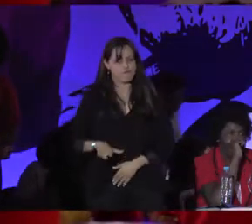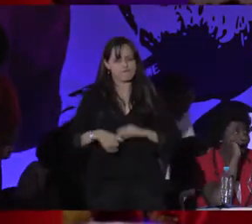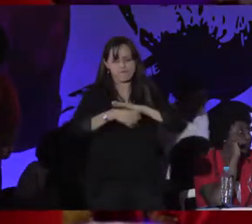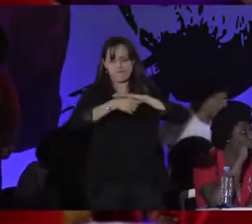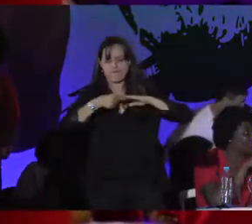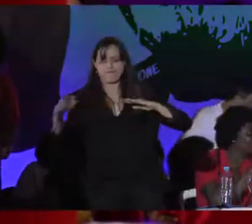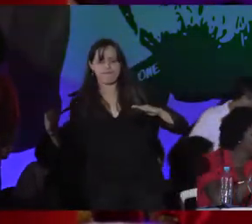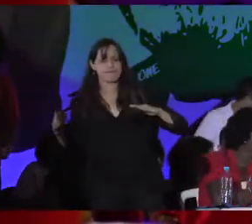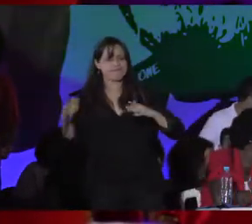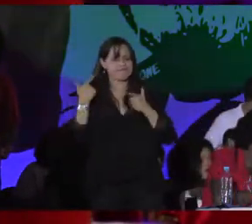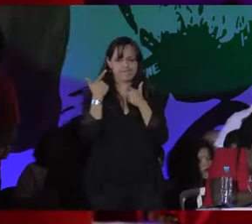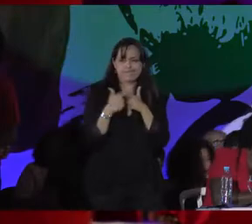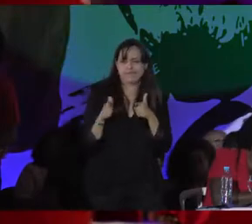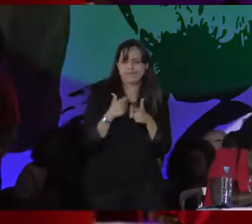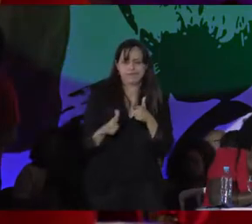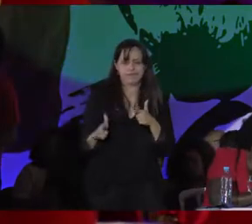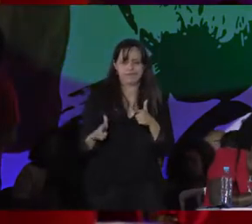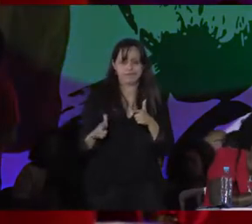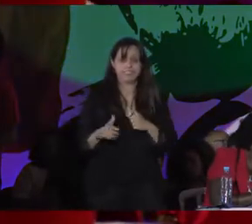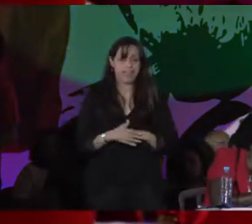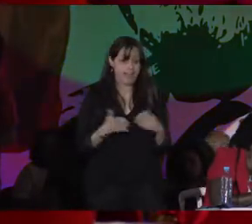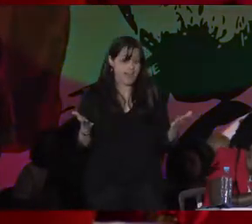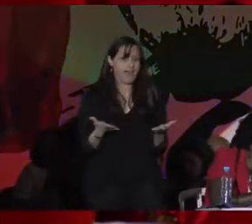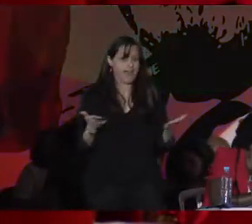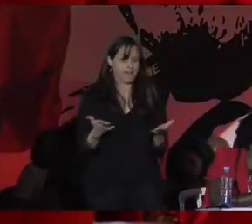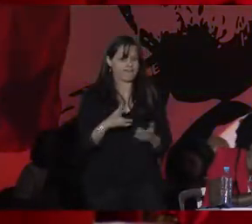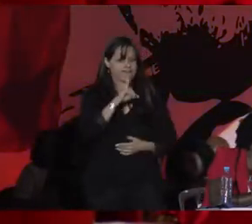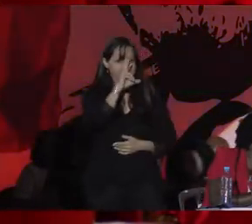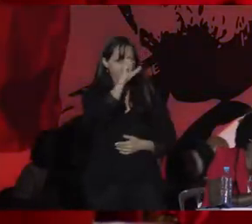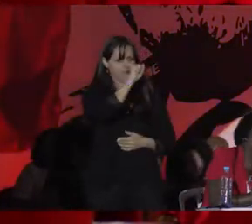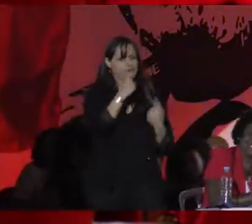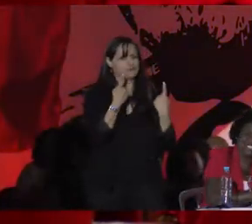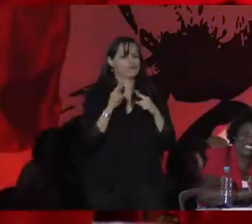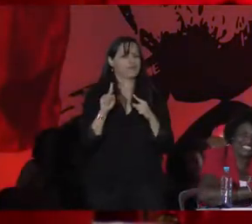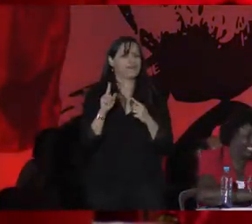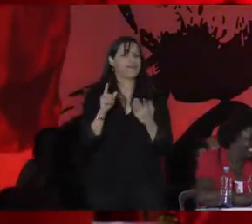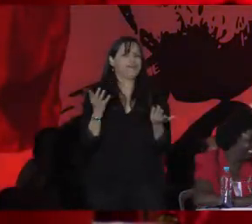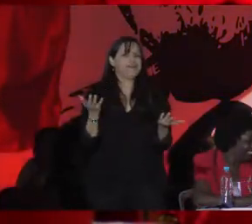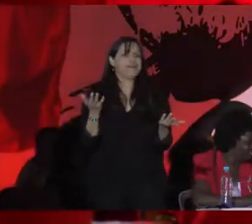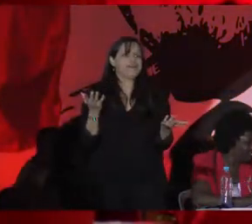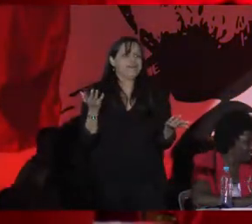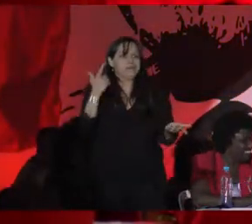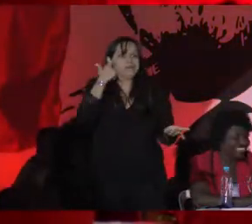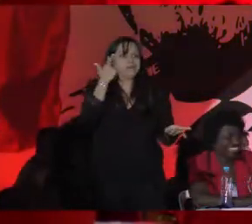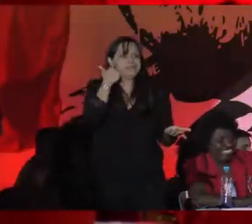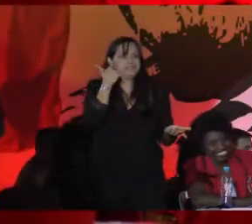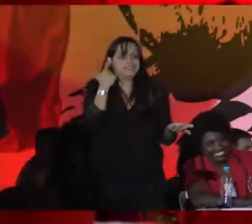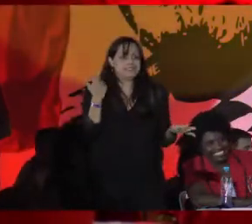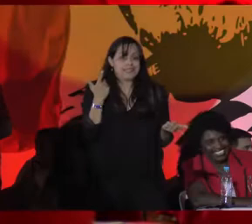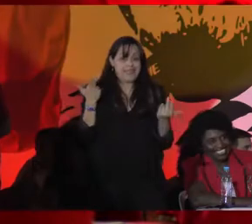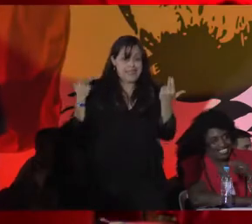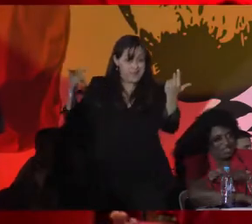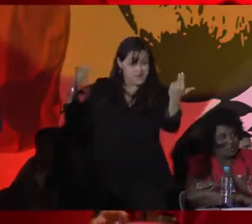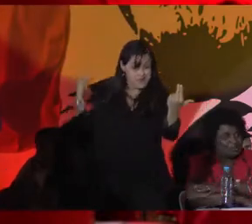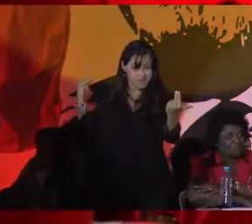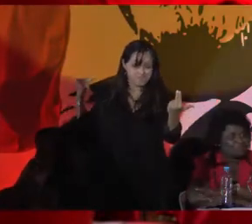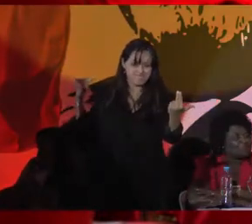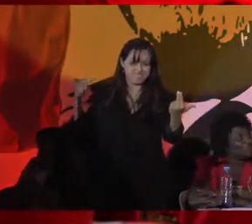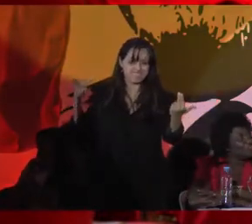golpes. Agora, muito mais fortes, com outros instrumentos